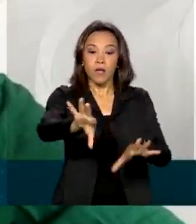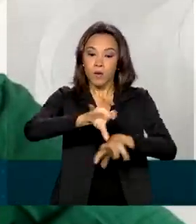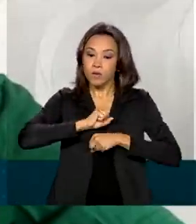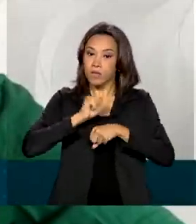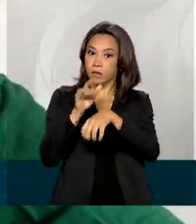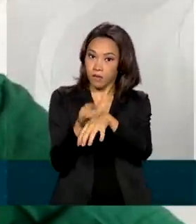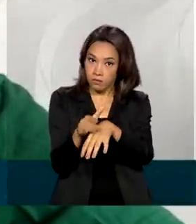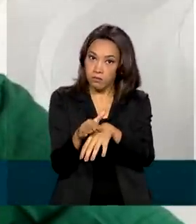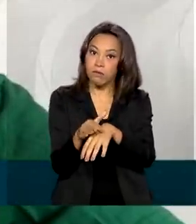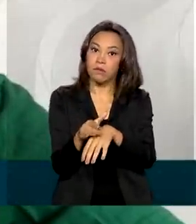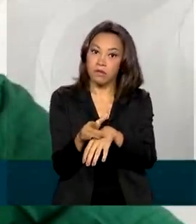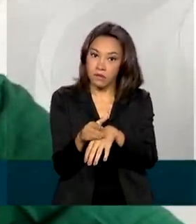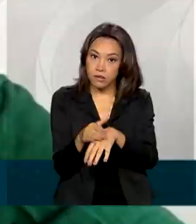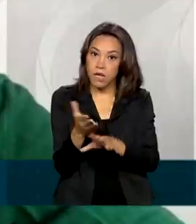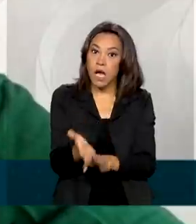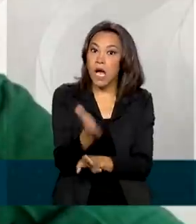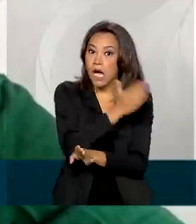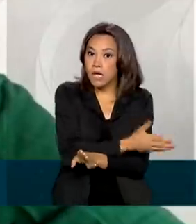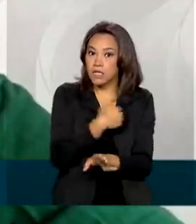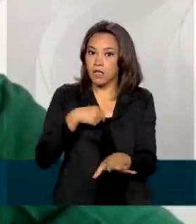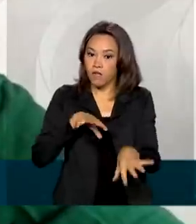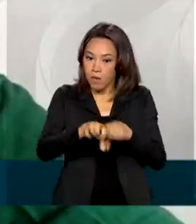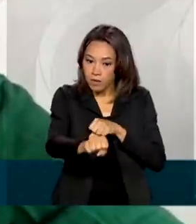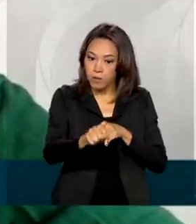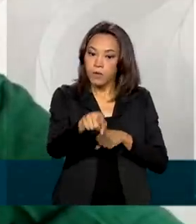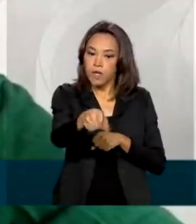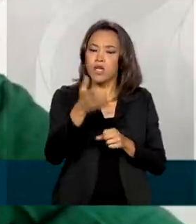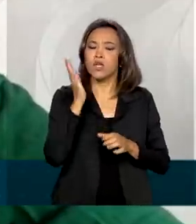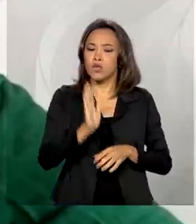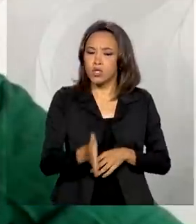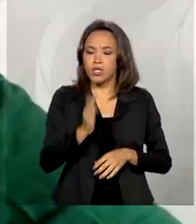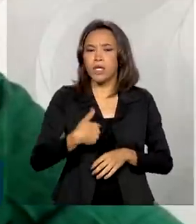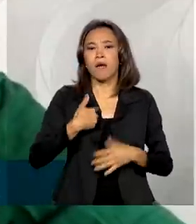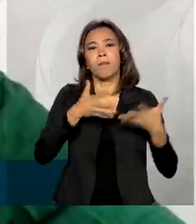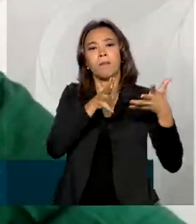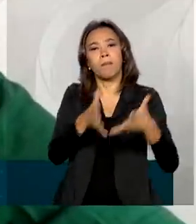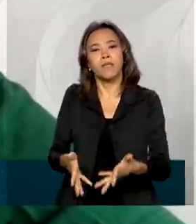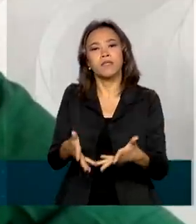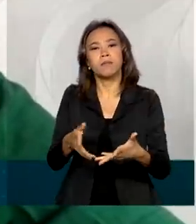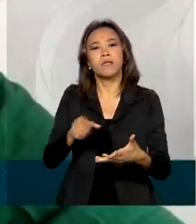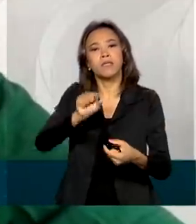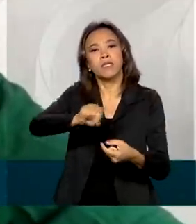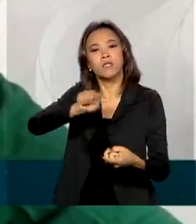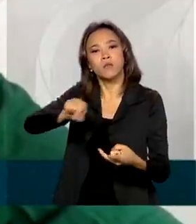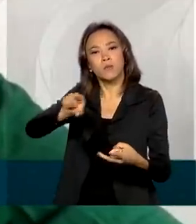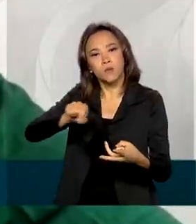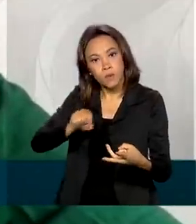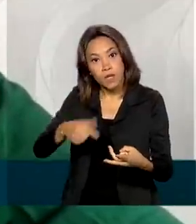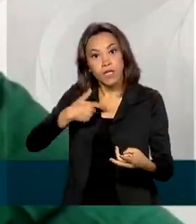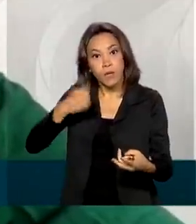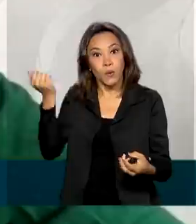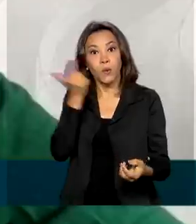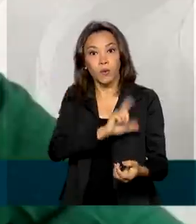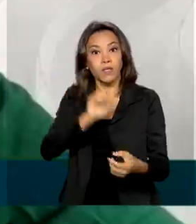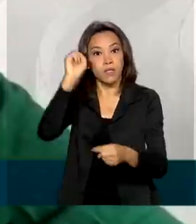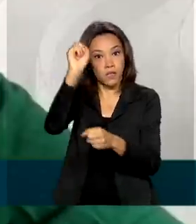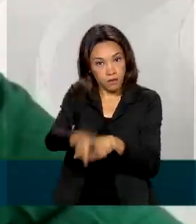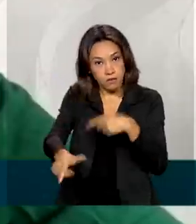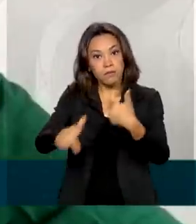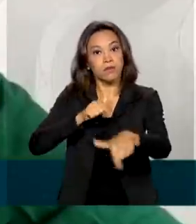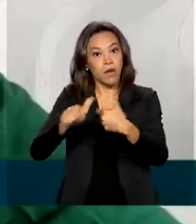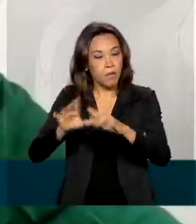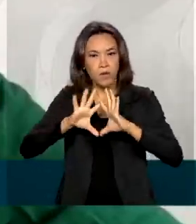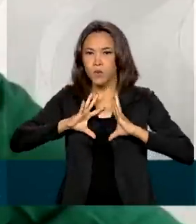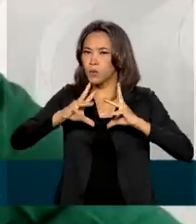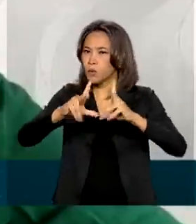antes mesmo da minha formatura eu já estava participando de processos seletivos onde um deles eu conseguir um emprego e foi